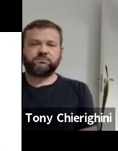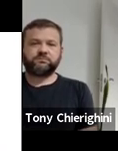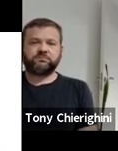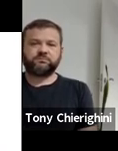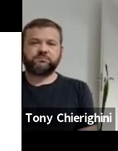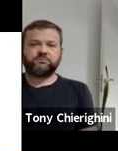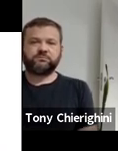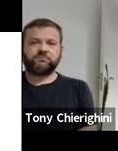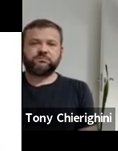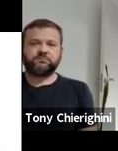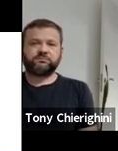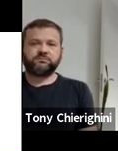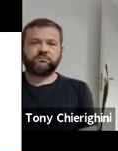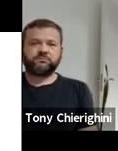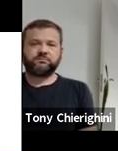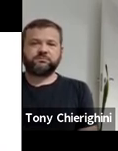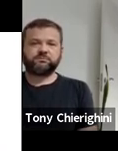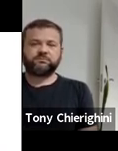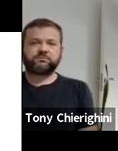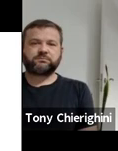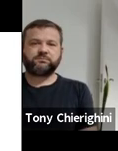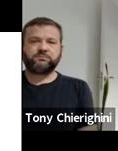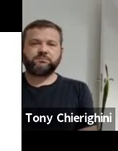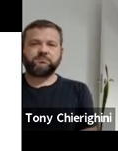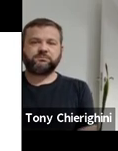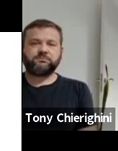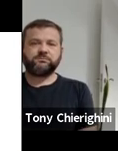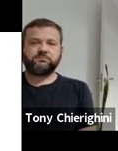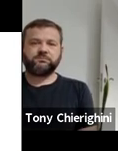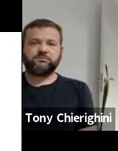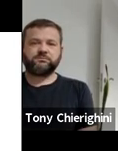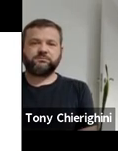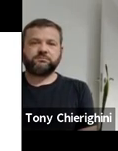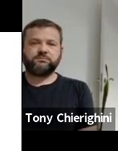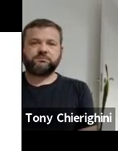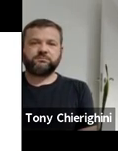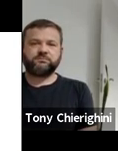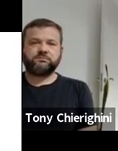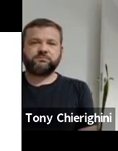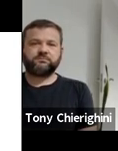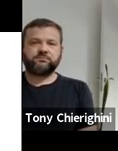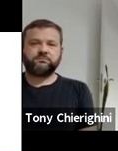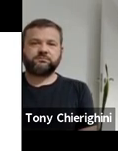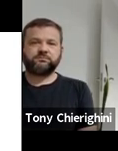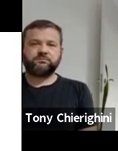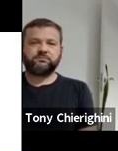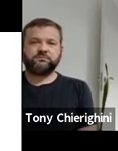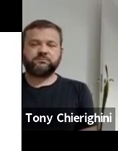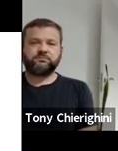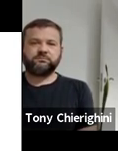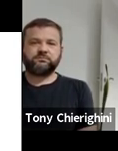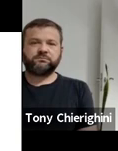Pedra Branca, para vocês terem uma ideia, a Pedra Branca está no município aqui do lado, em Palhoça. Né? Esse é um parque